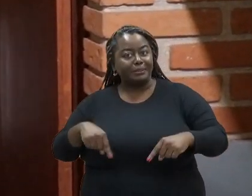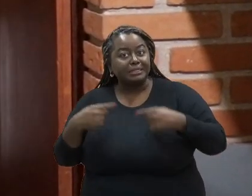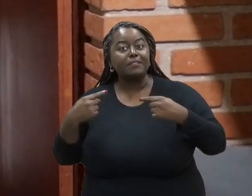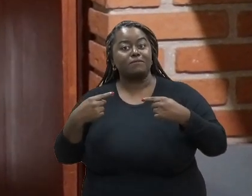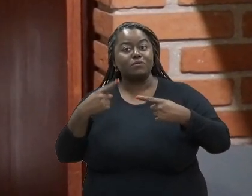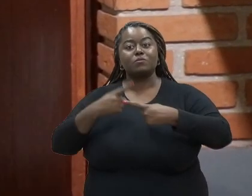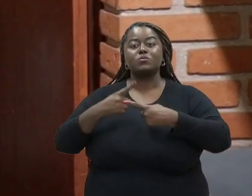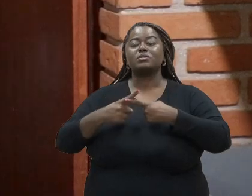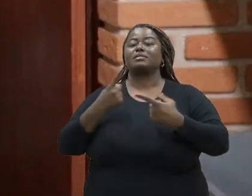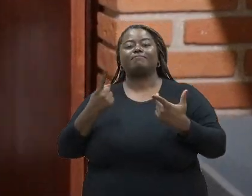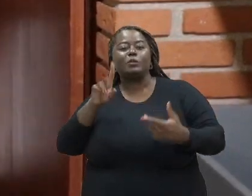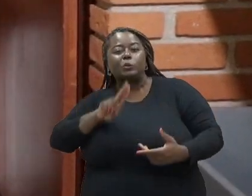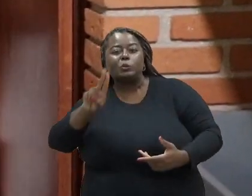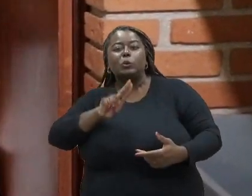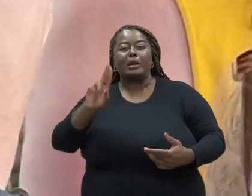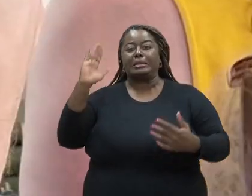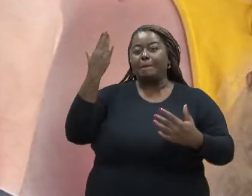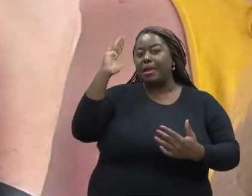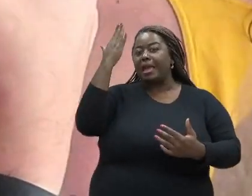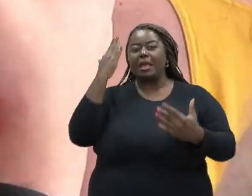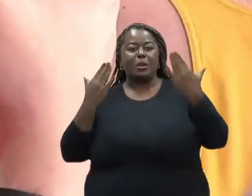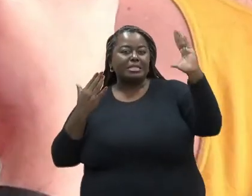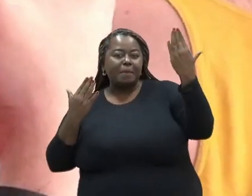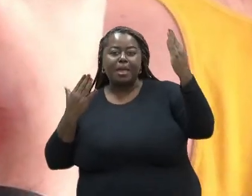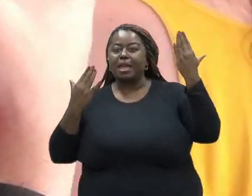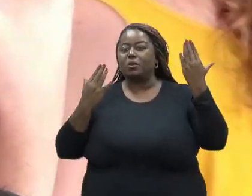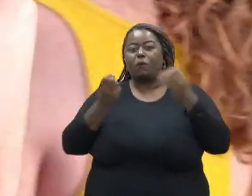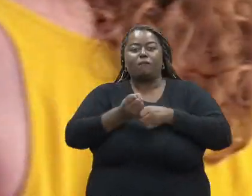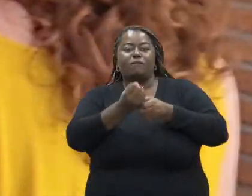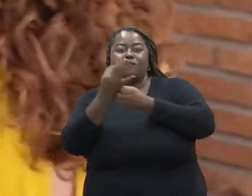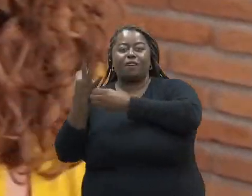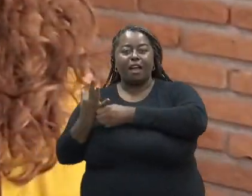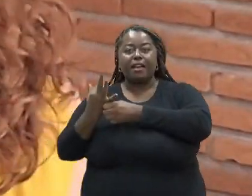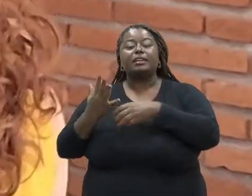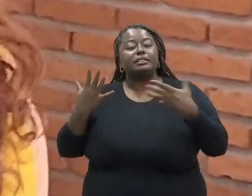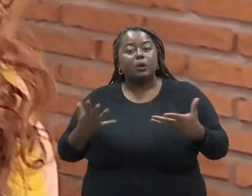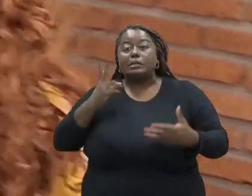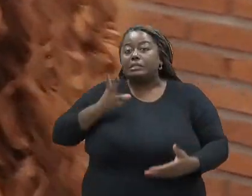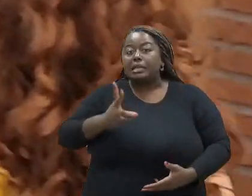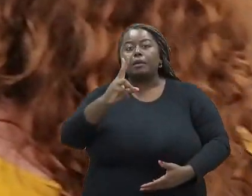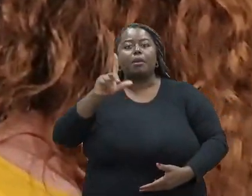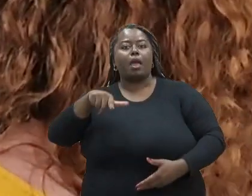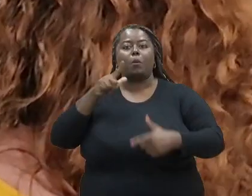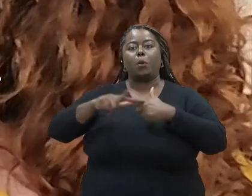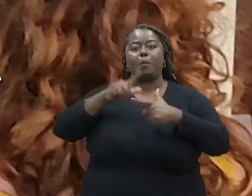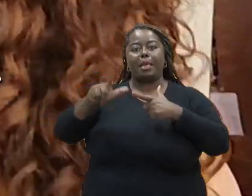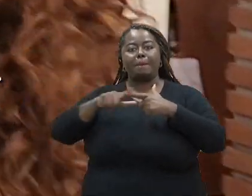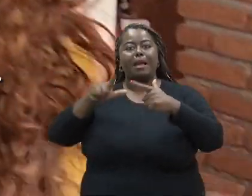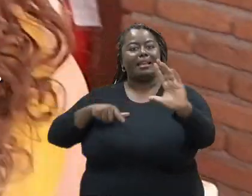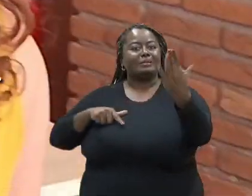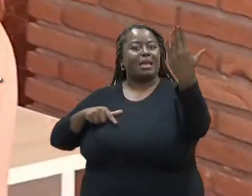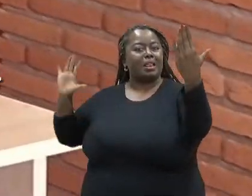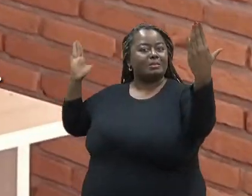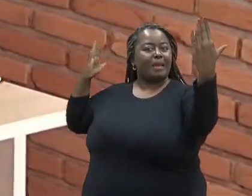porque a gente usou muitos espelhos nas cenas. Então, sempre era um problema ali o reflexo. E a gente